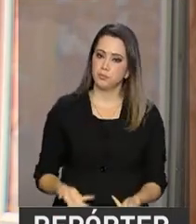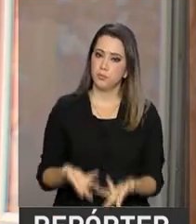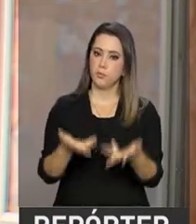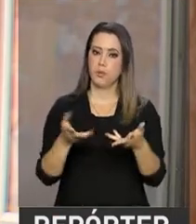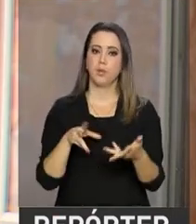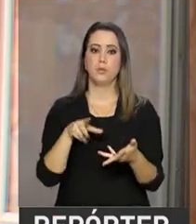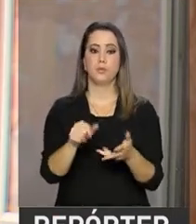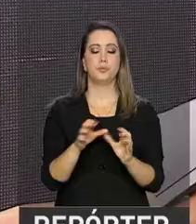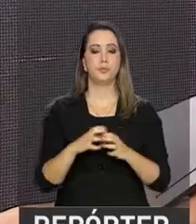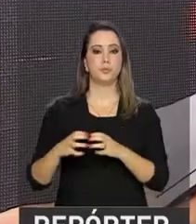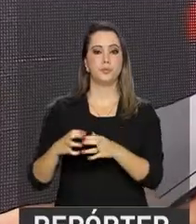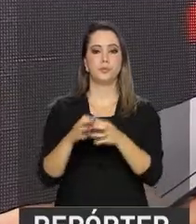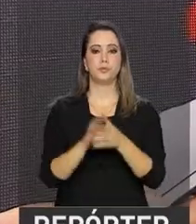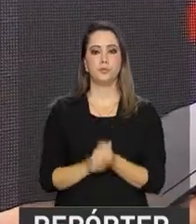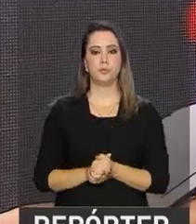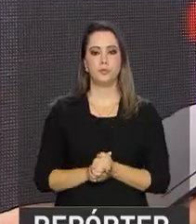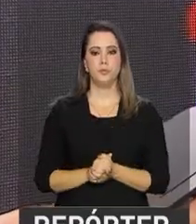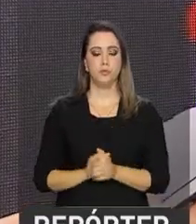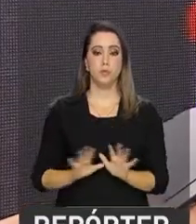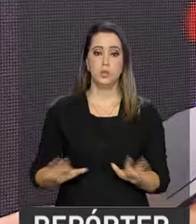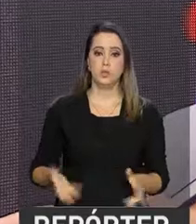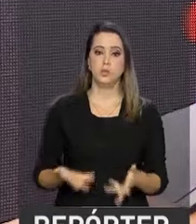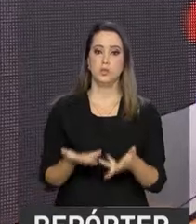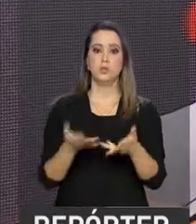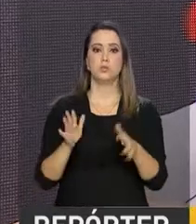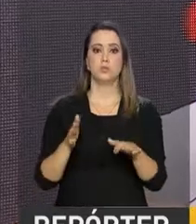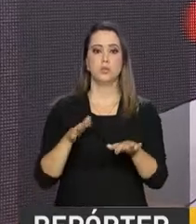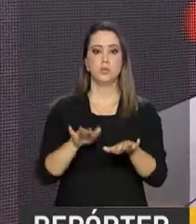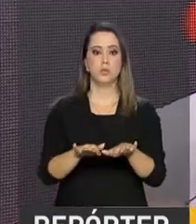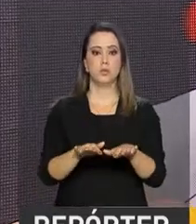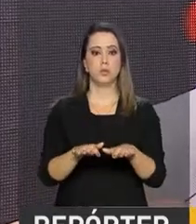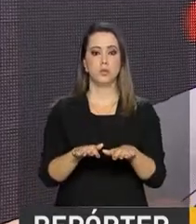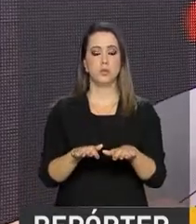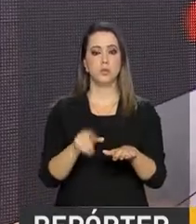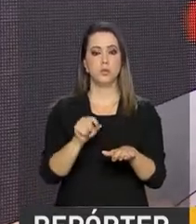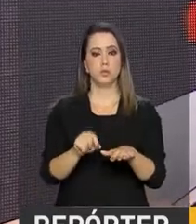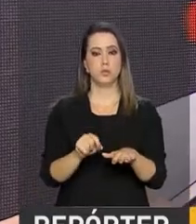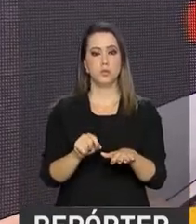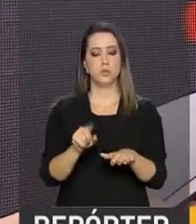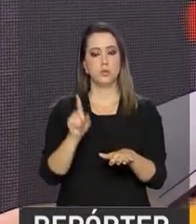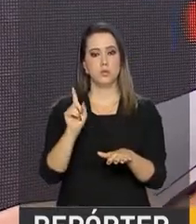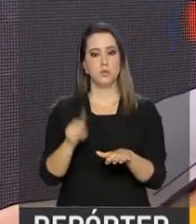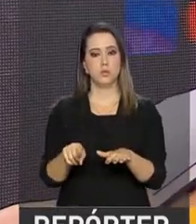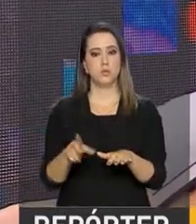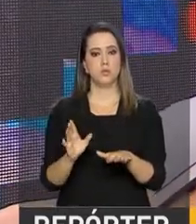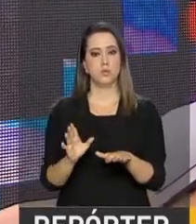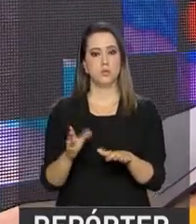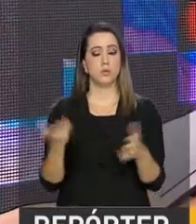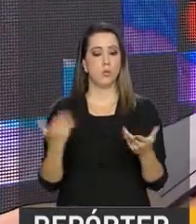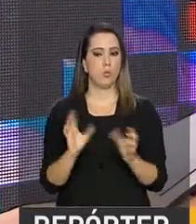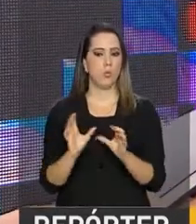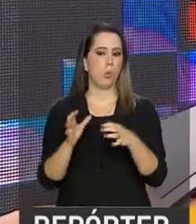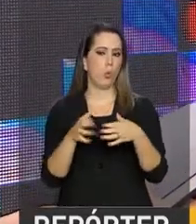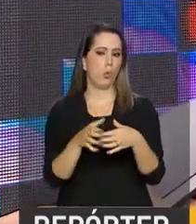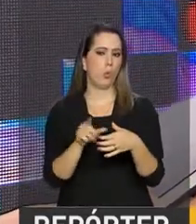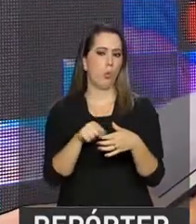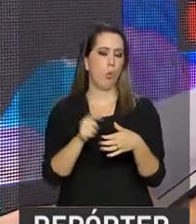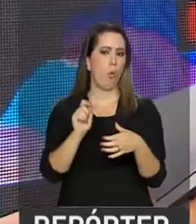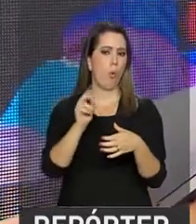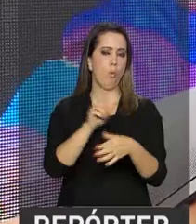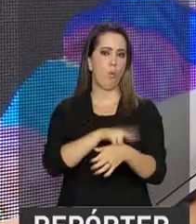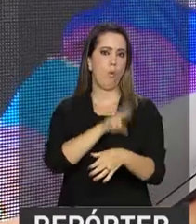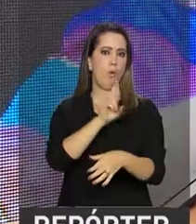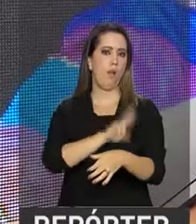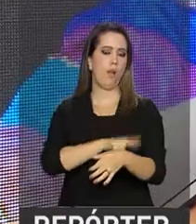desses grupos estimular a inclusão é é seja por gênero seja por raça